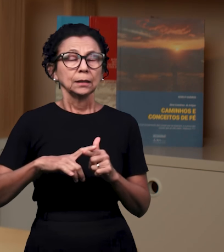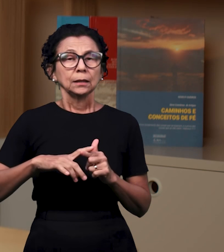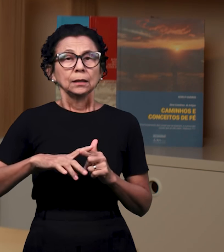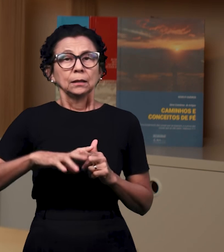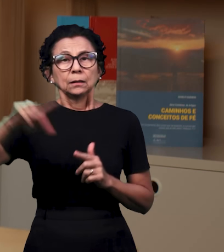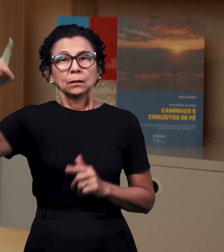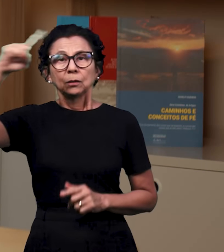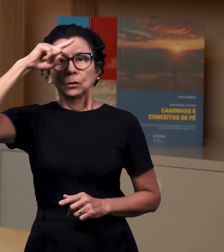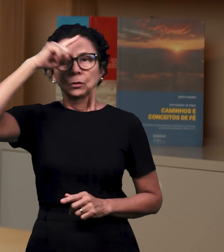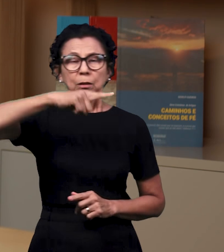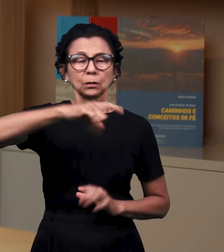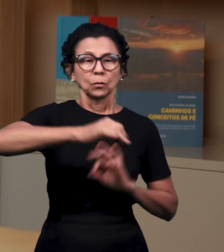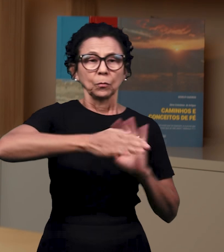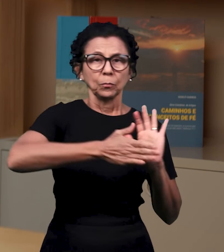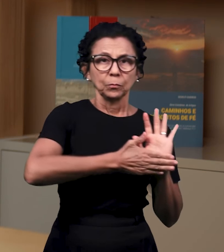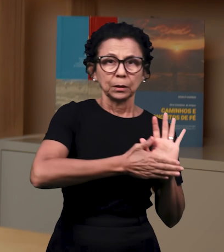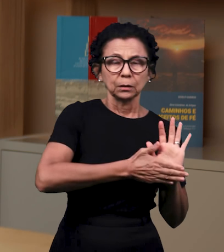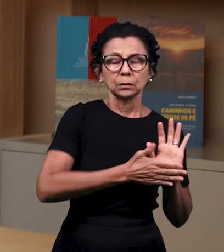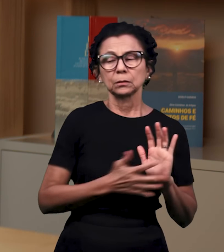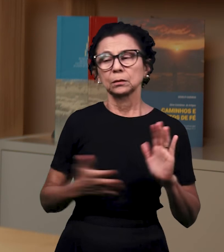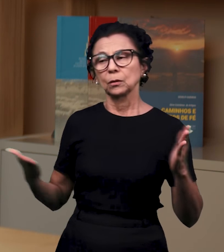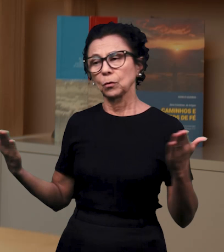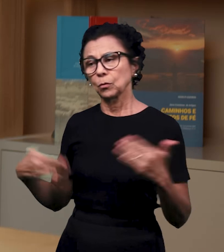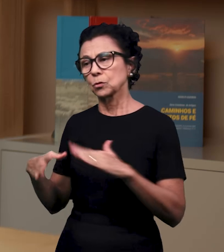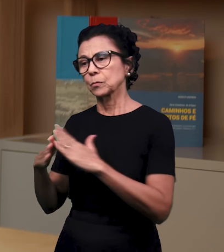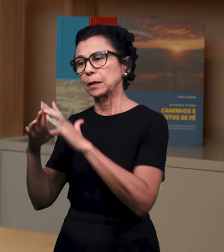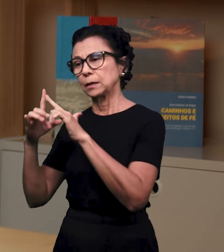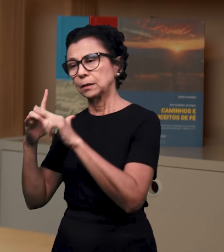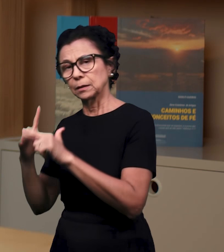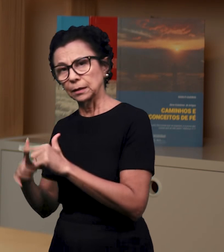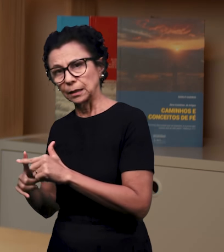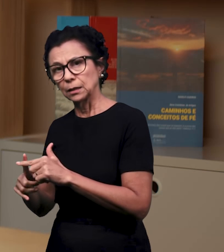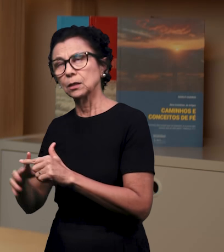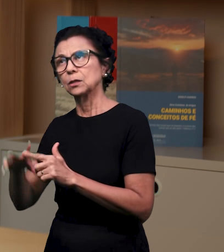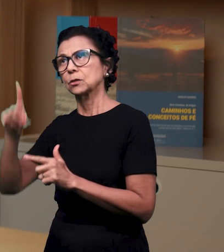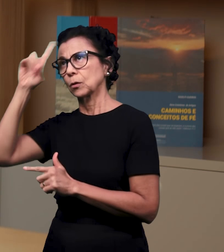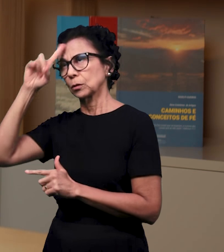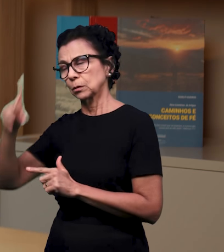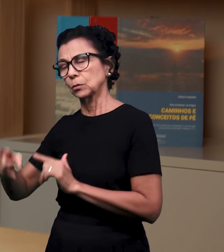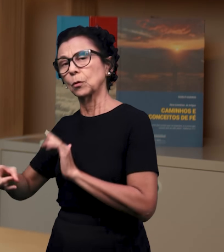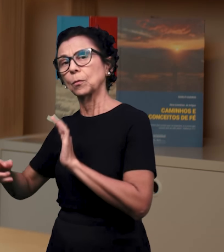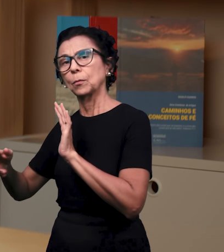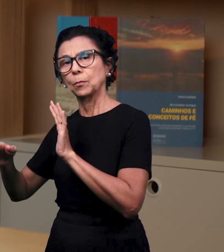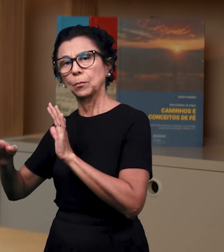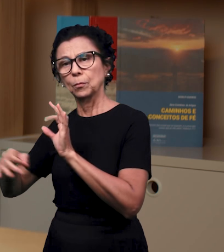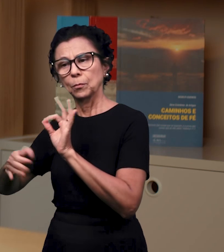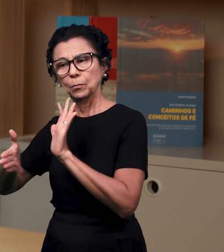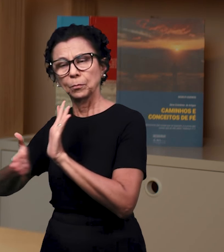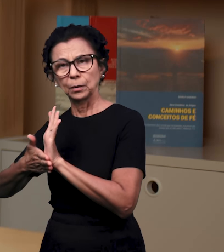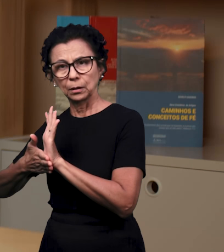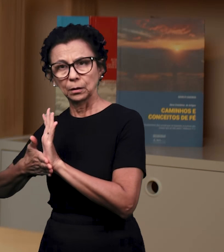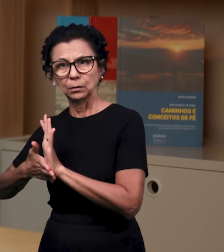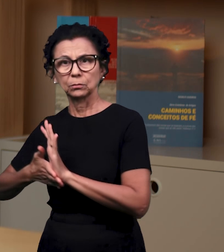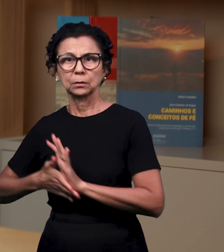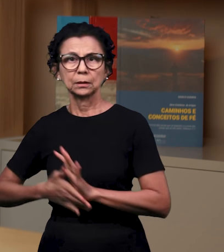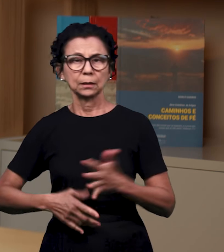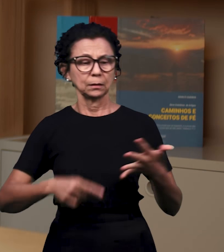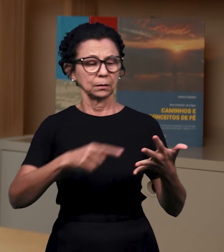plano, Deus estabeleceu para a igreja um plano. E cada uma destas festas, que Deus estabeleceu para Israel tinham